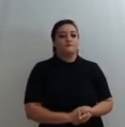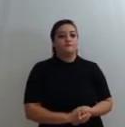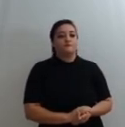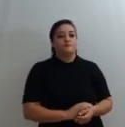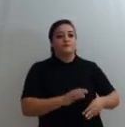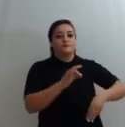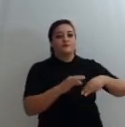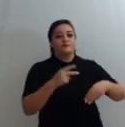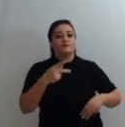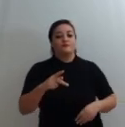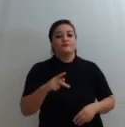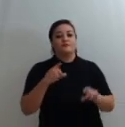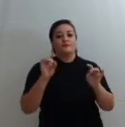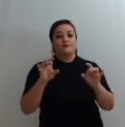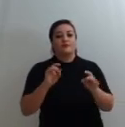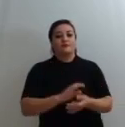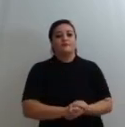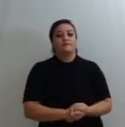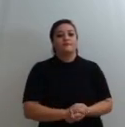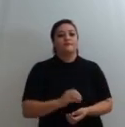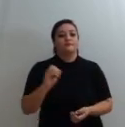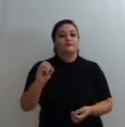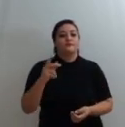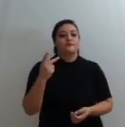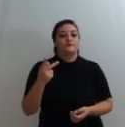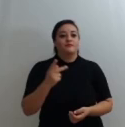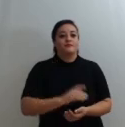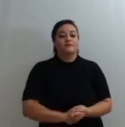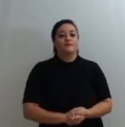destaques. Pois não, presidente. O